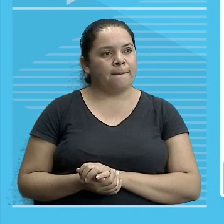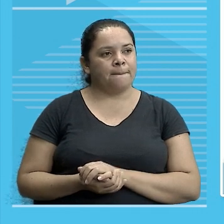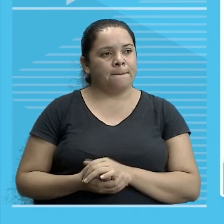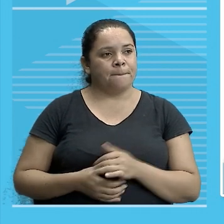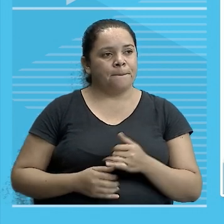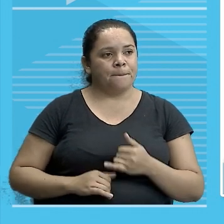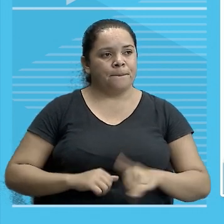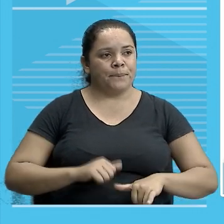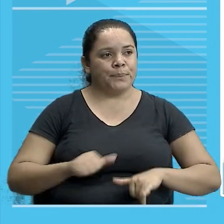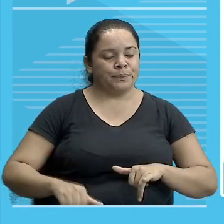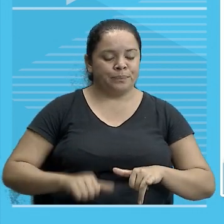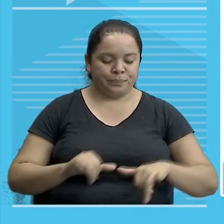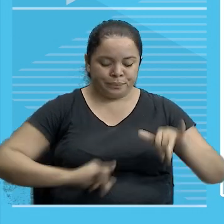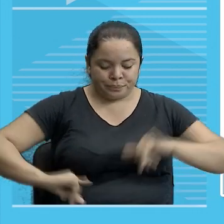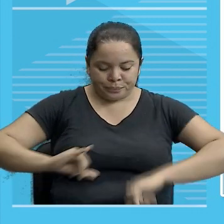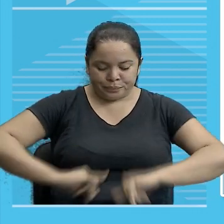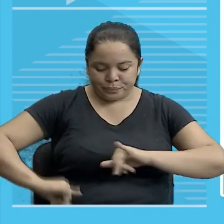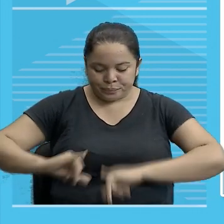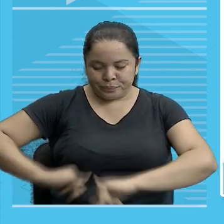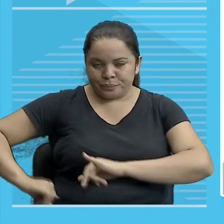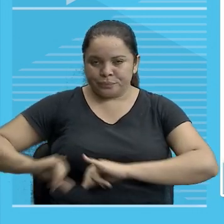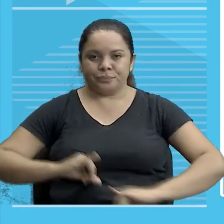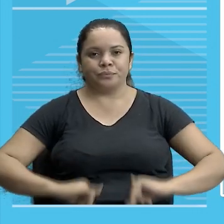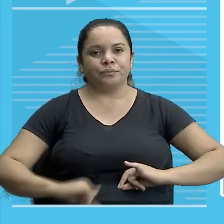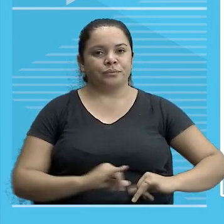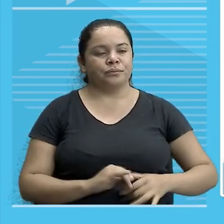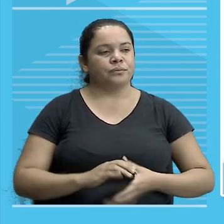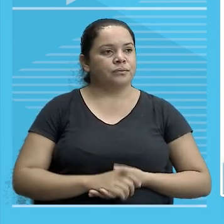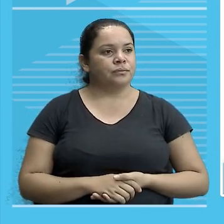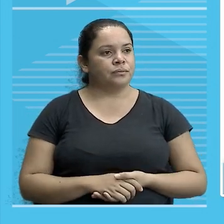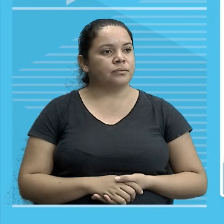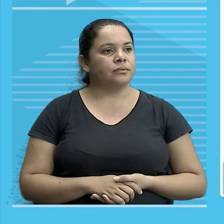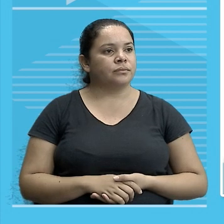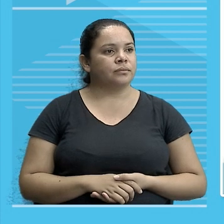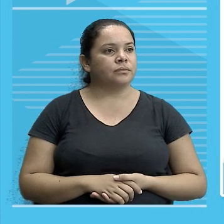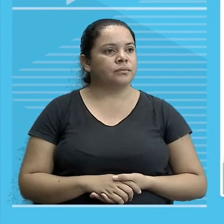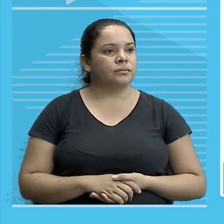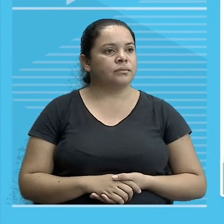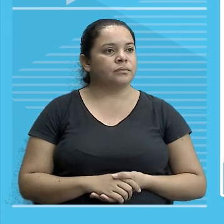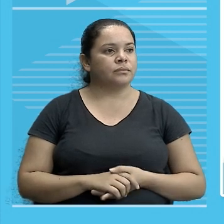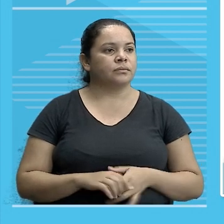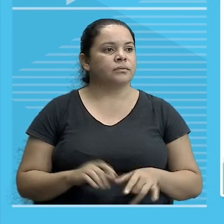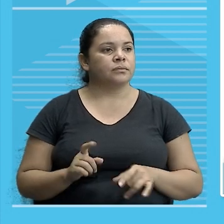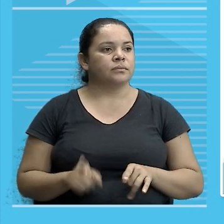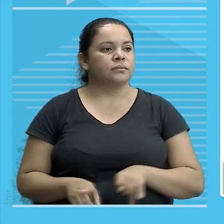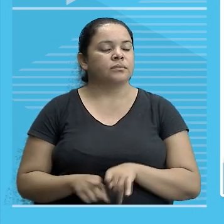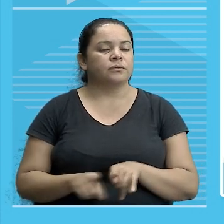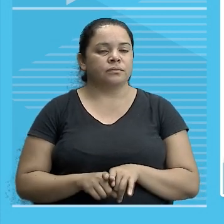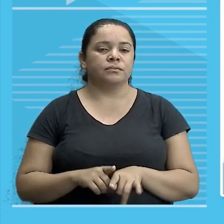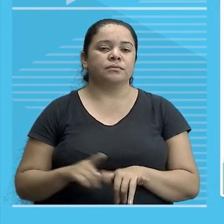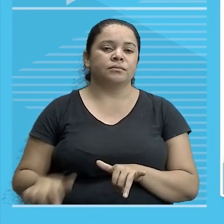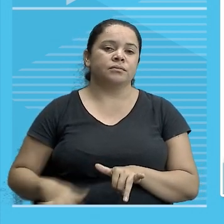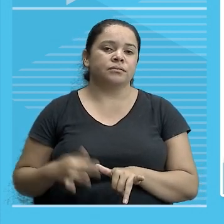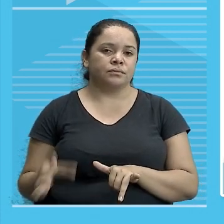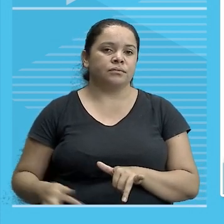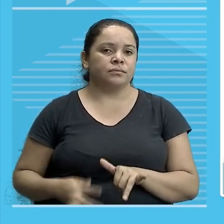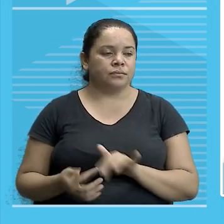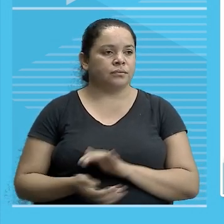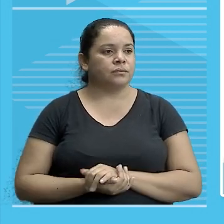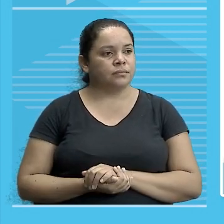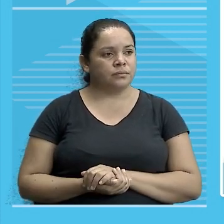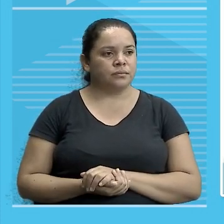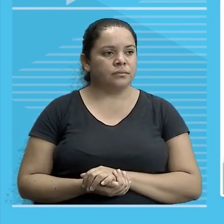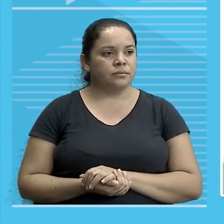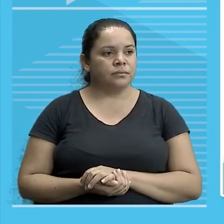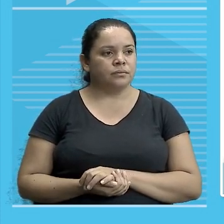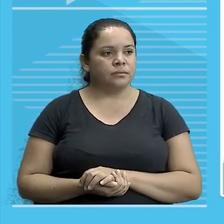Né, transformações químicas e transformações físicas. Transformações